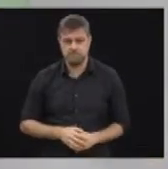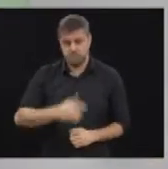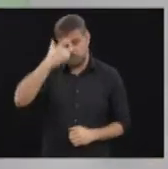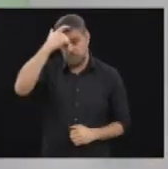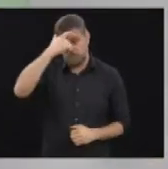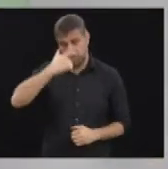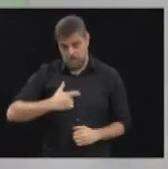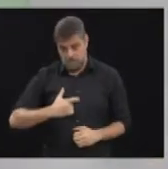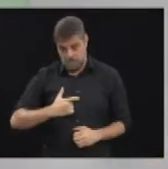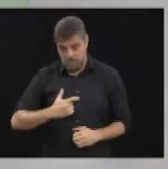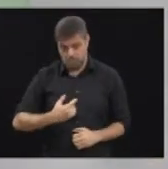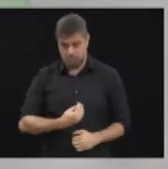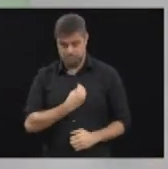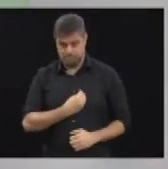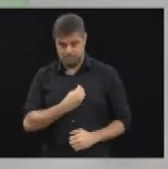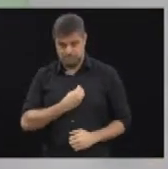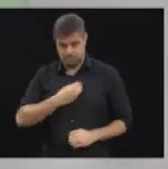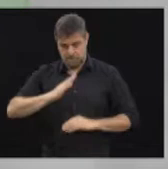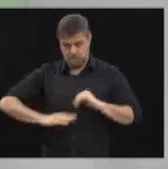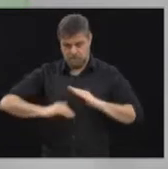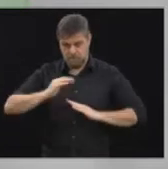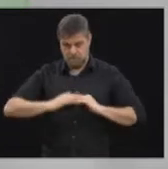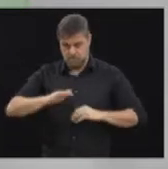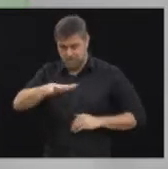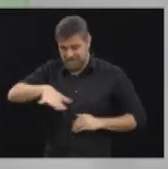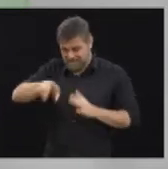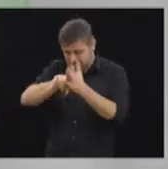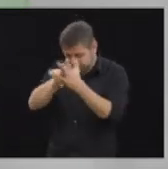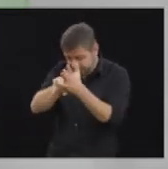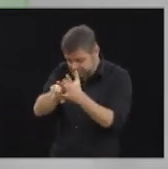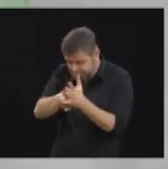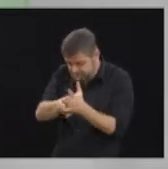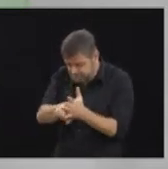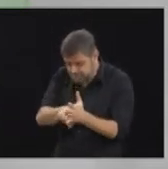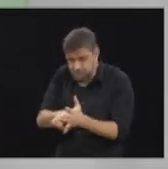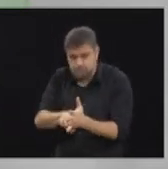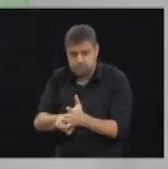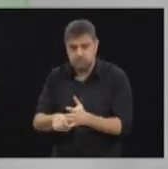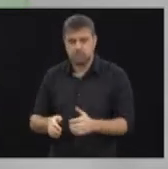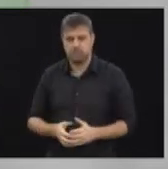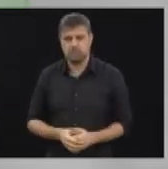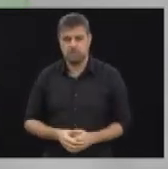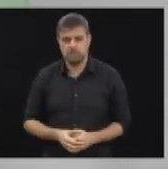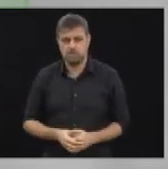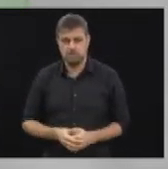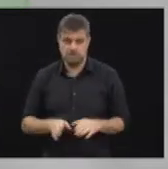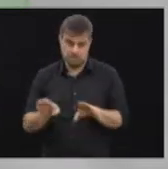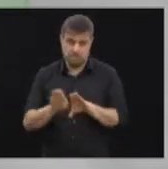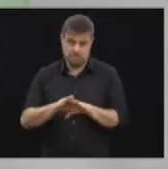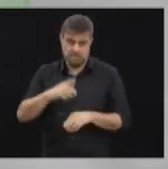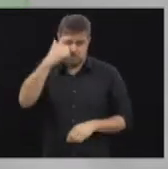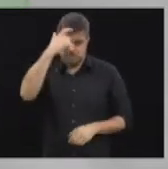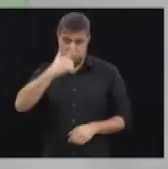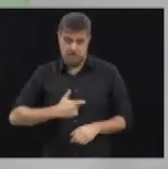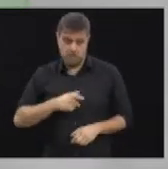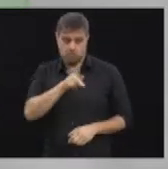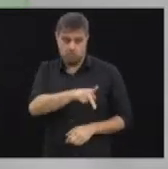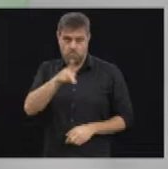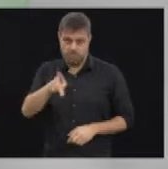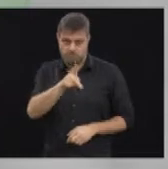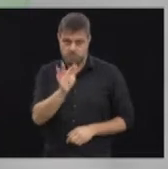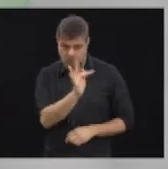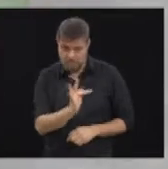Como a minha inserção pessoal é muito na área de investigação, de pesquisas, etc., inclusive pelo fato